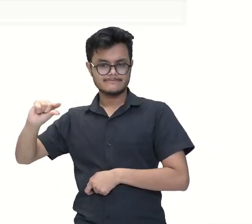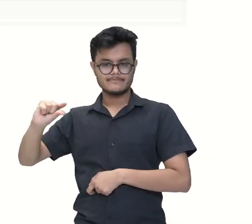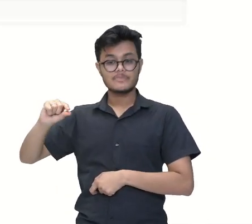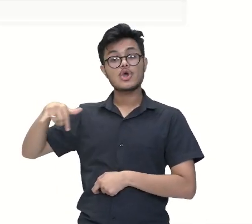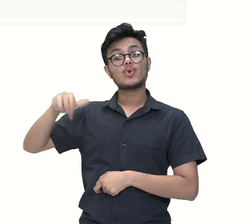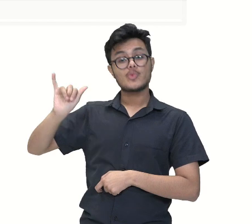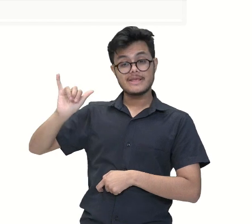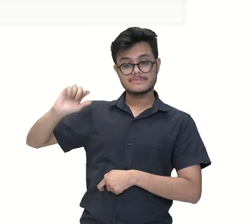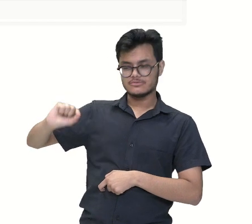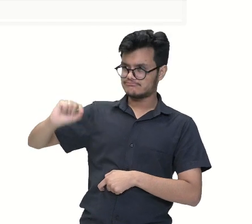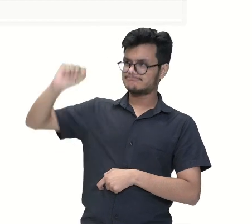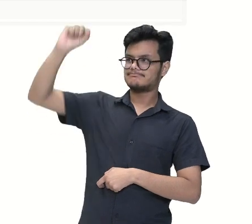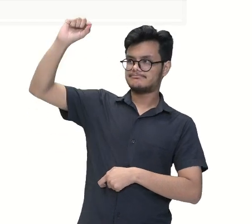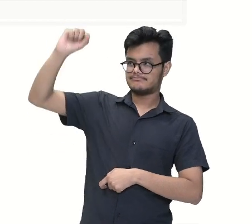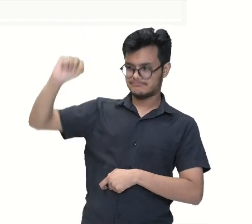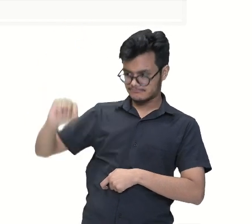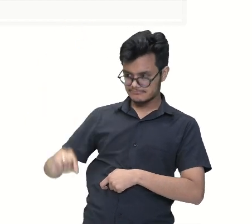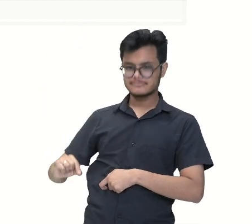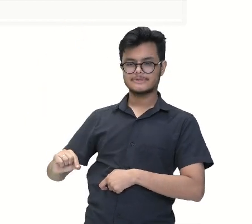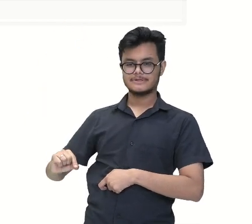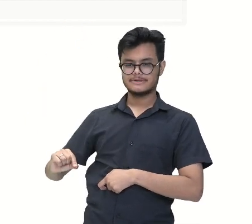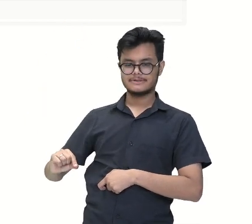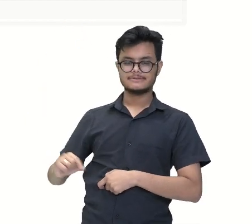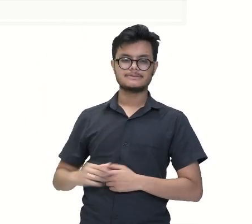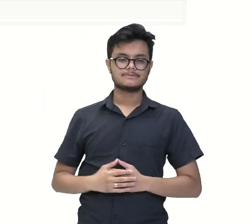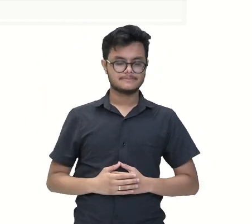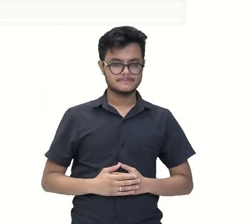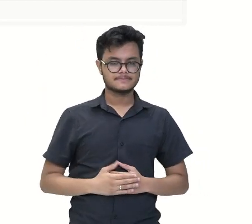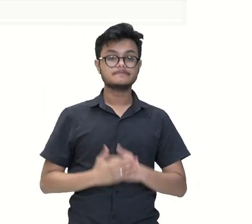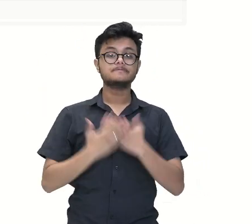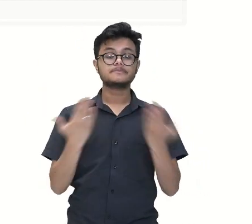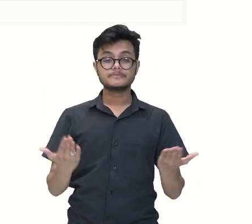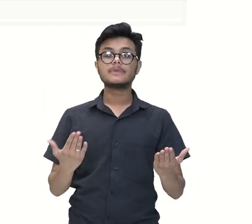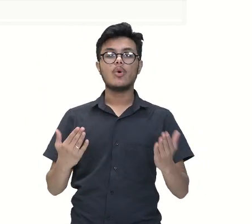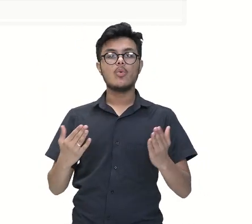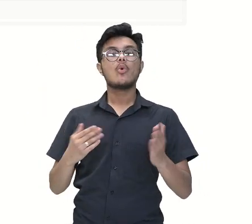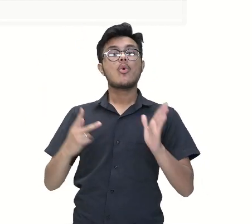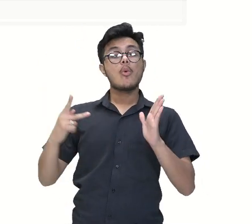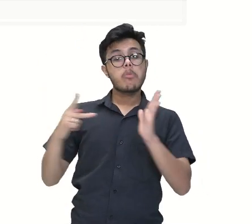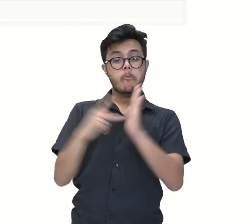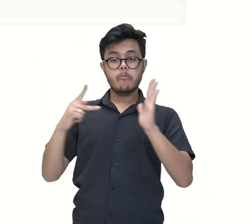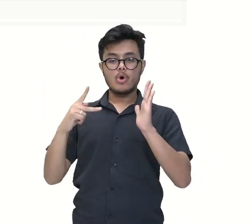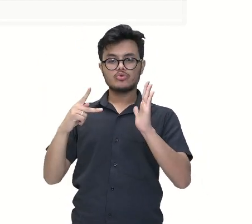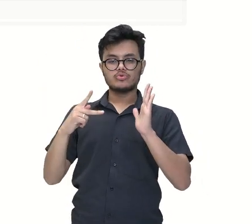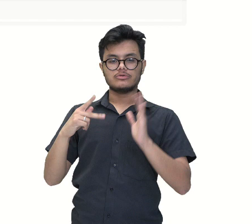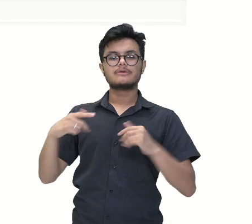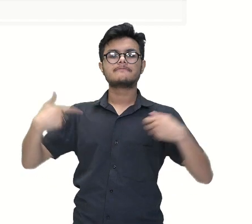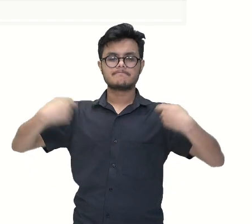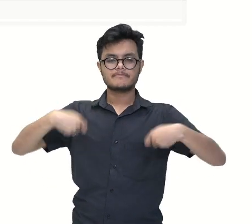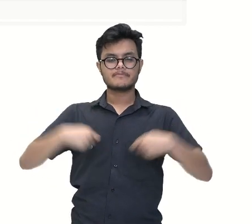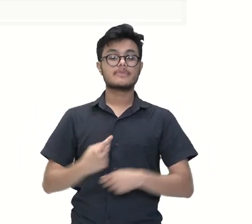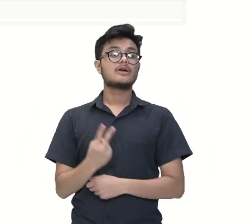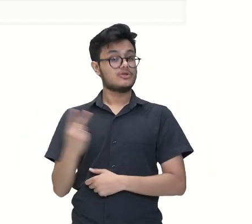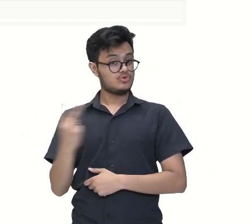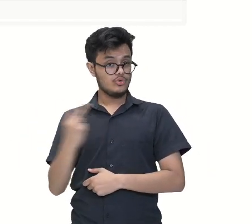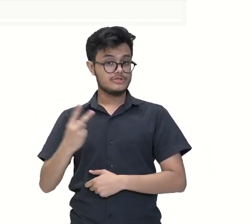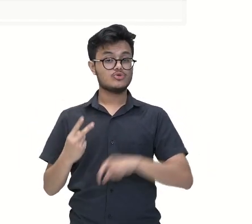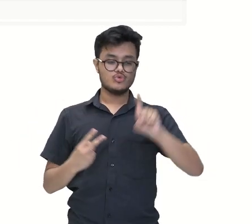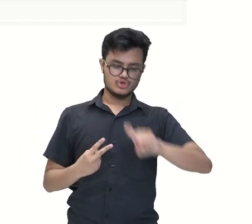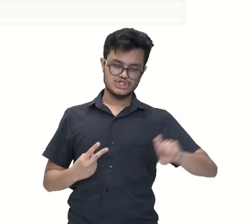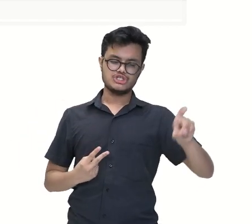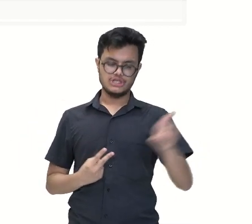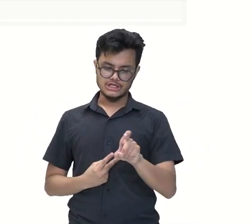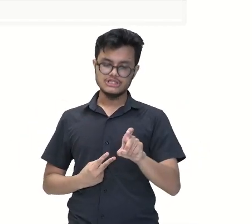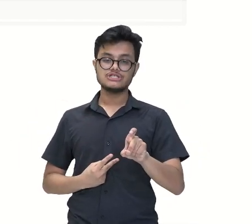vez que a gente quiser marcar um ponto no plano cartesiano, nós precisamos de pelo menos duas coordenadas,